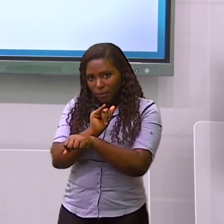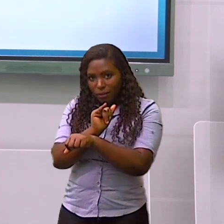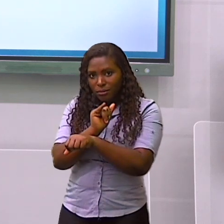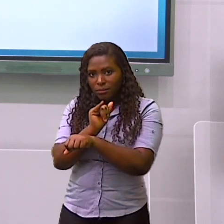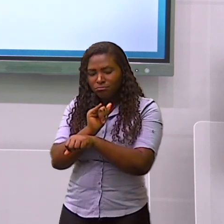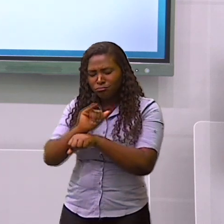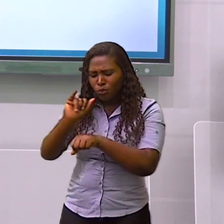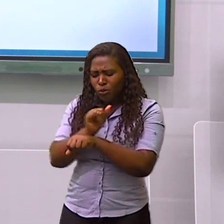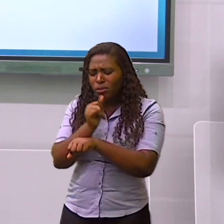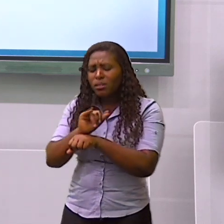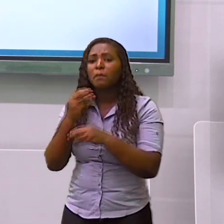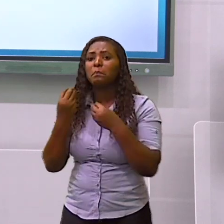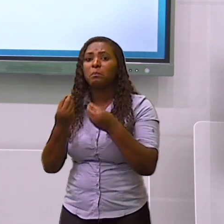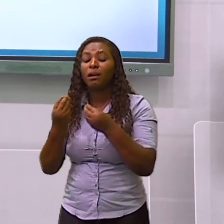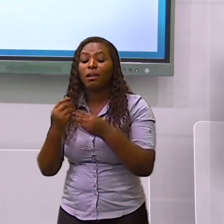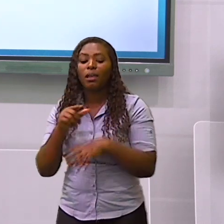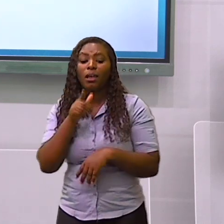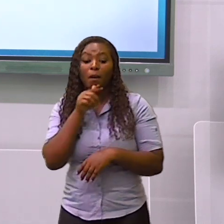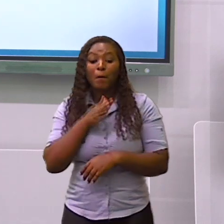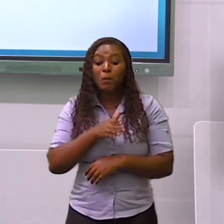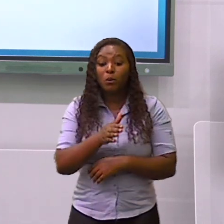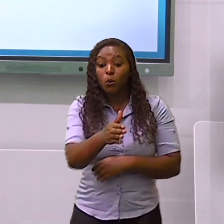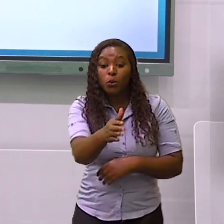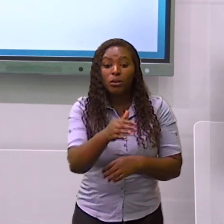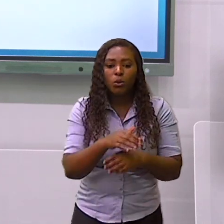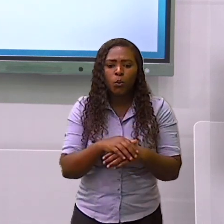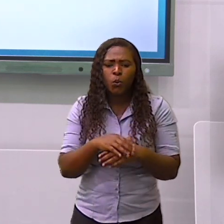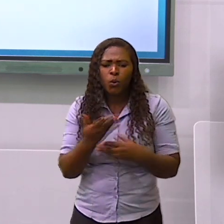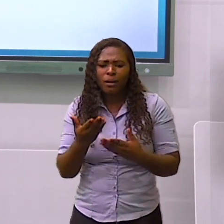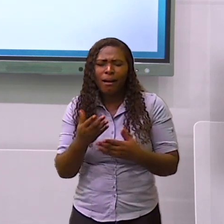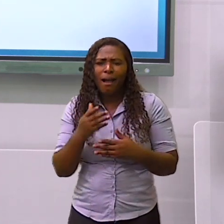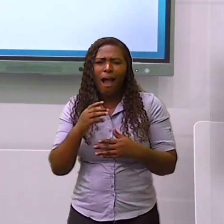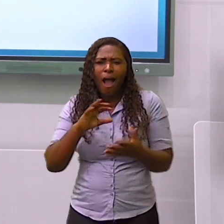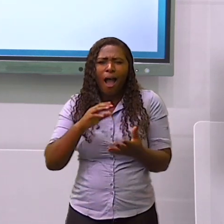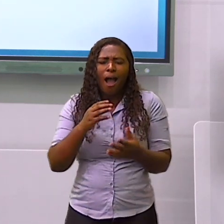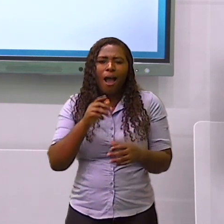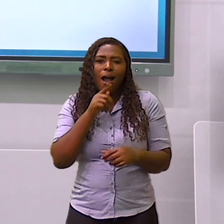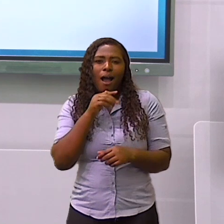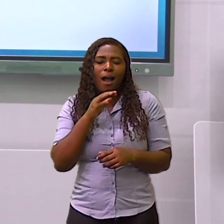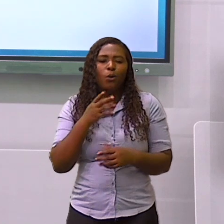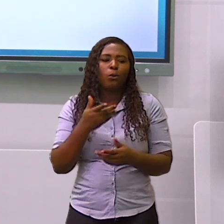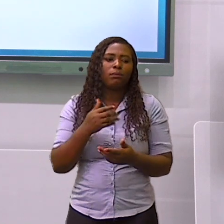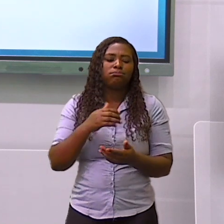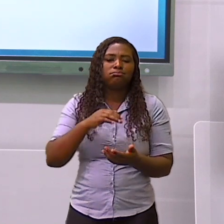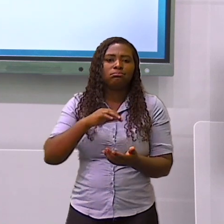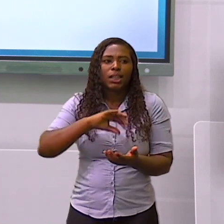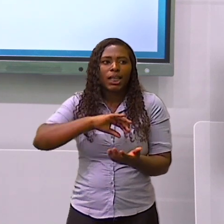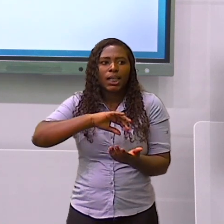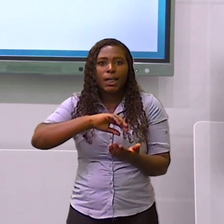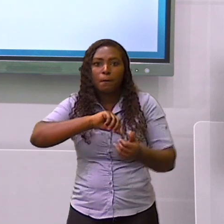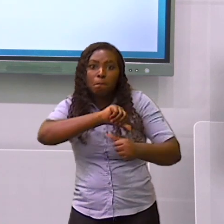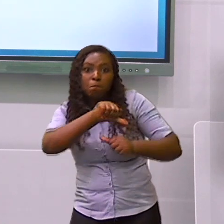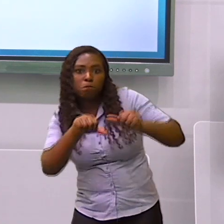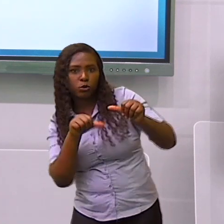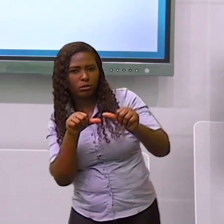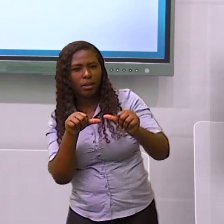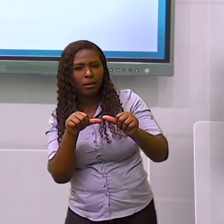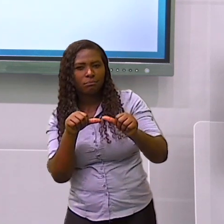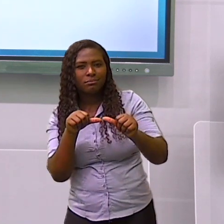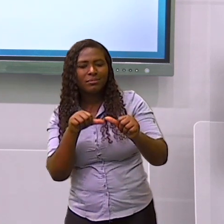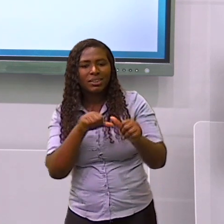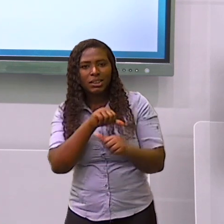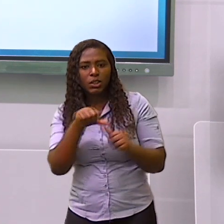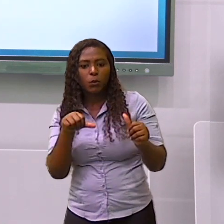Inglaterra. Ele havia sido considerado biologicamente morto e lá funcionou. A regeneração